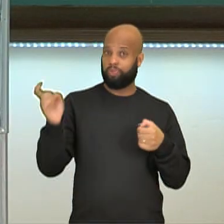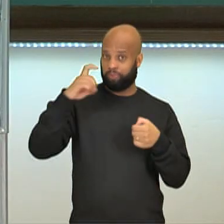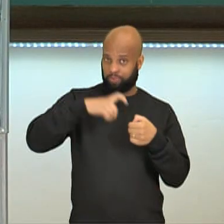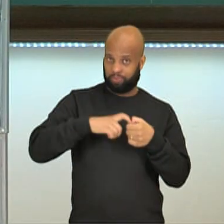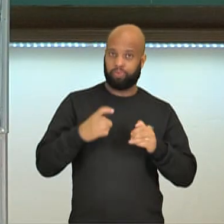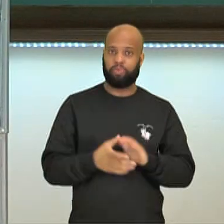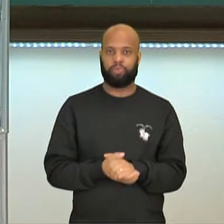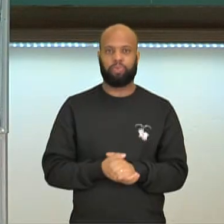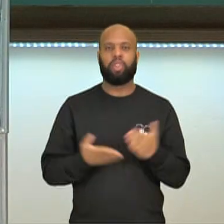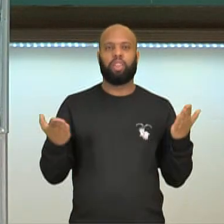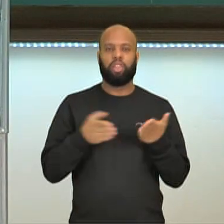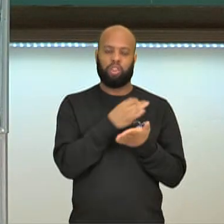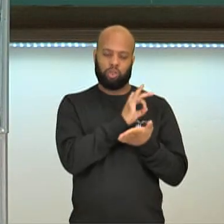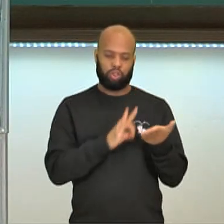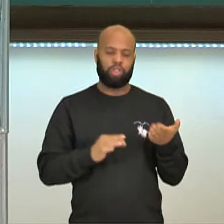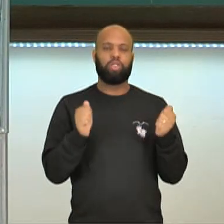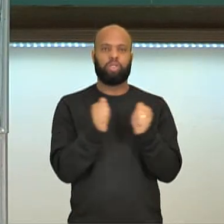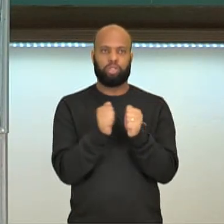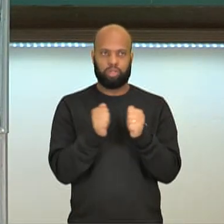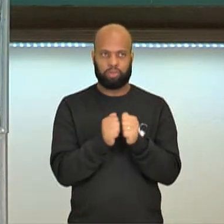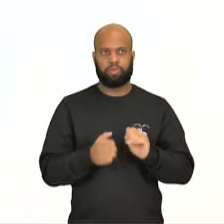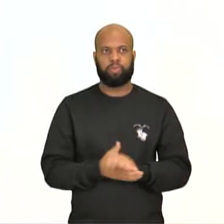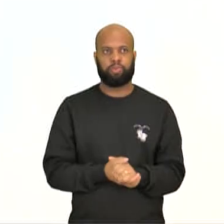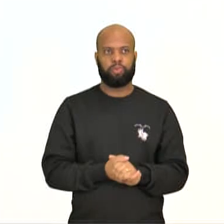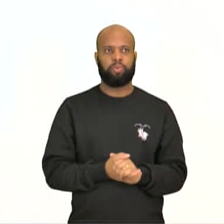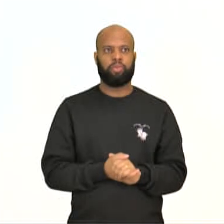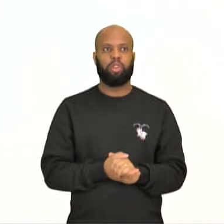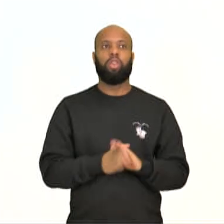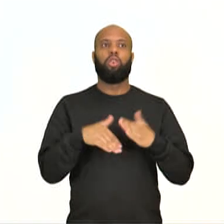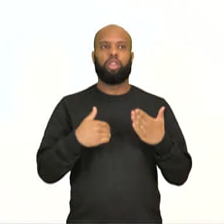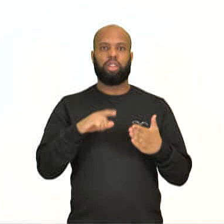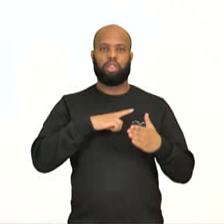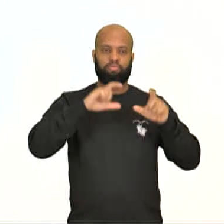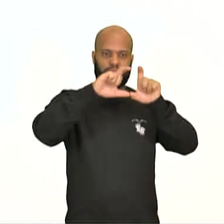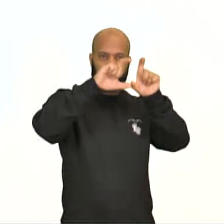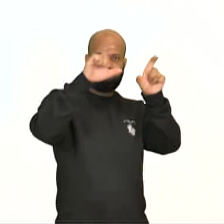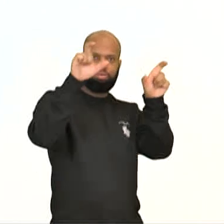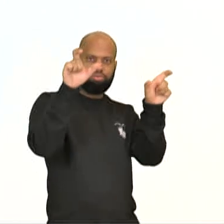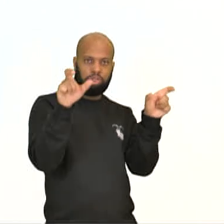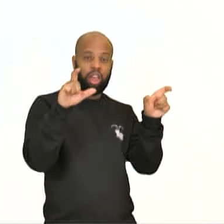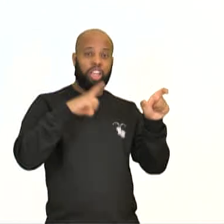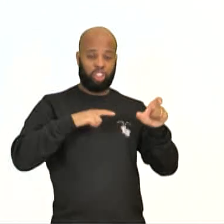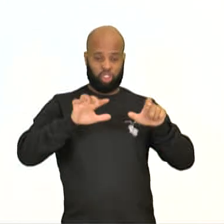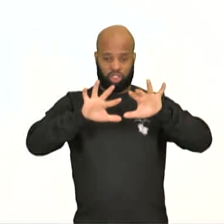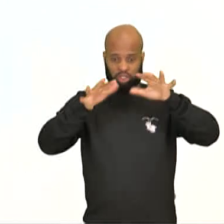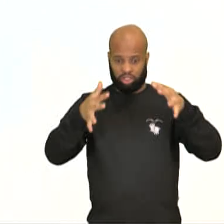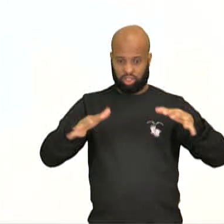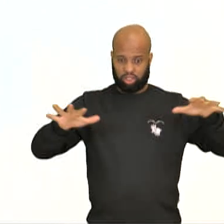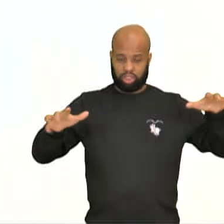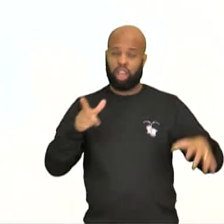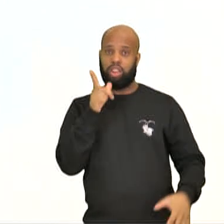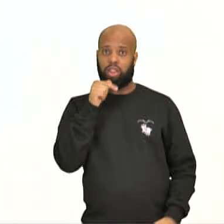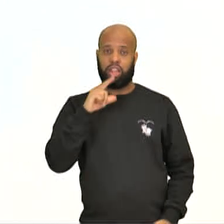Voltei. Vamos corrigir juntos? O Estreito de Bering é um corredor de mar que faz a fronteira de